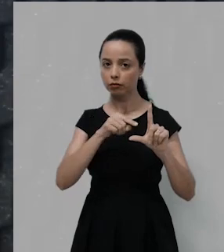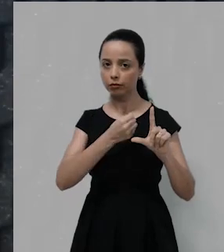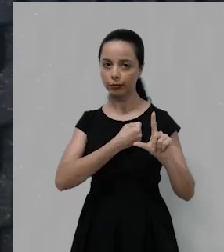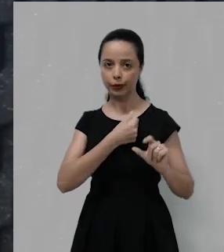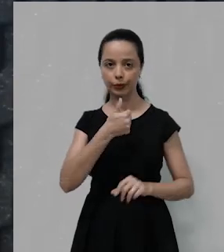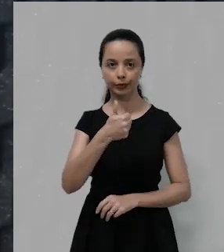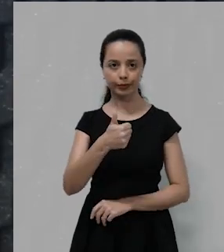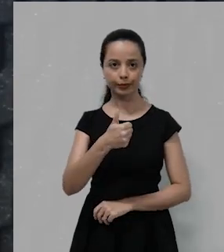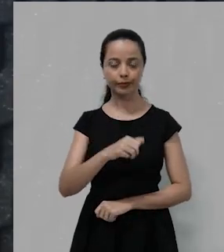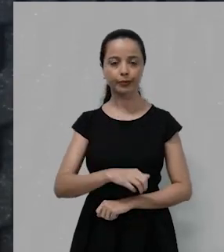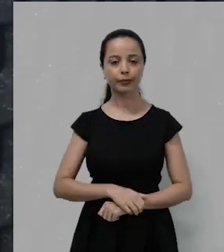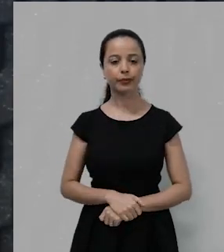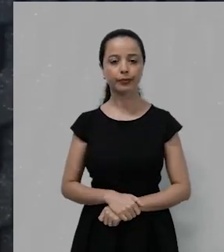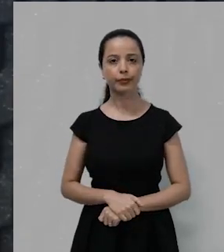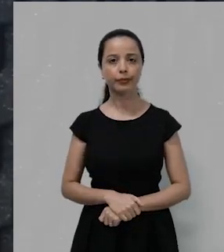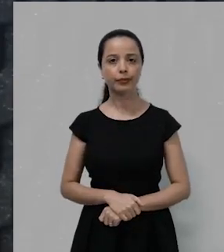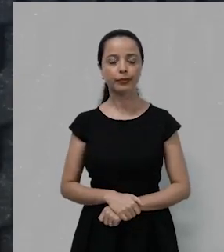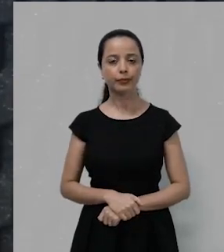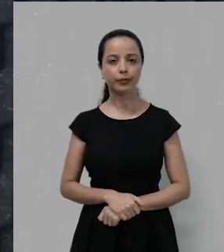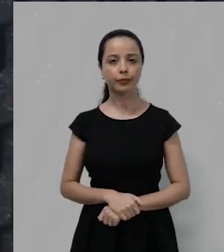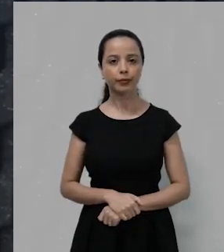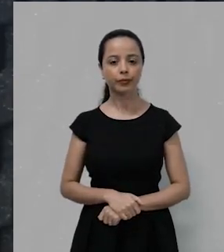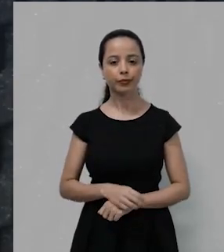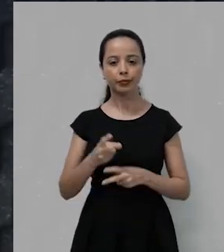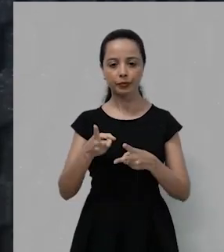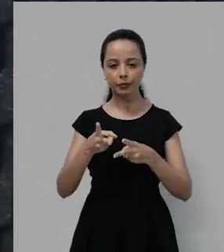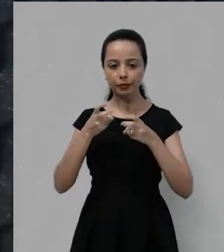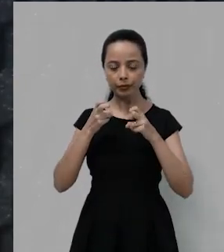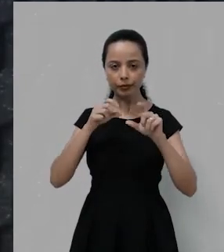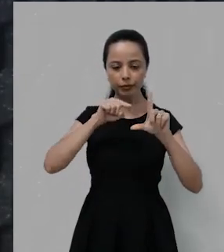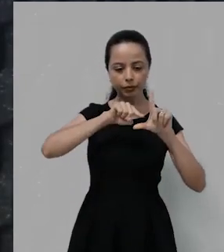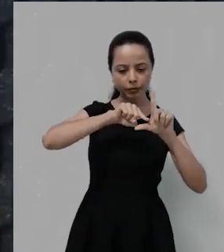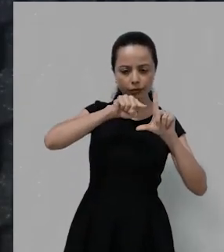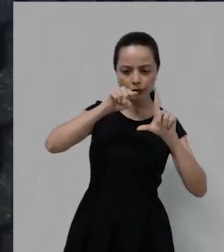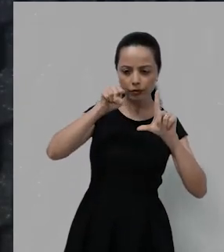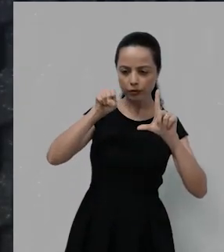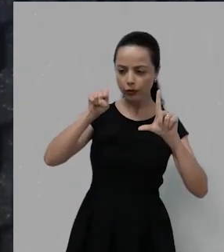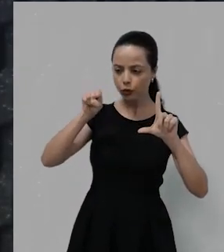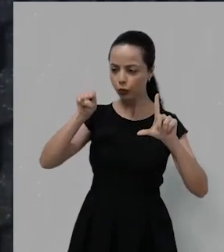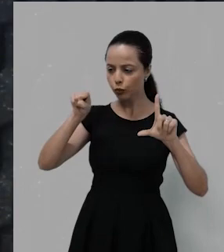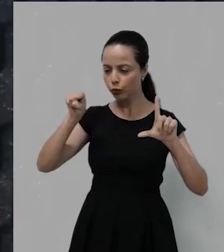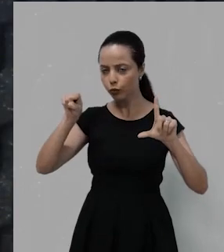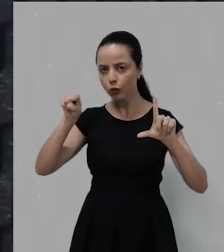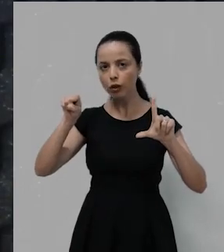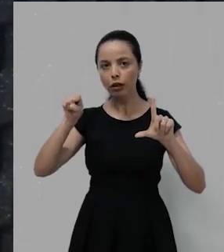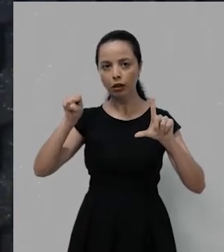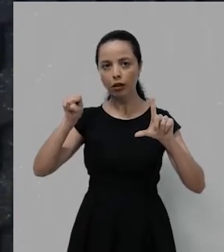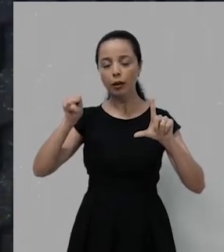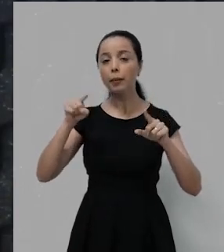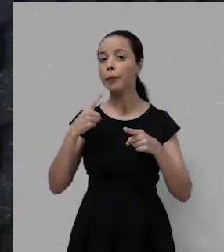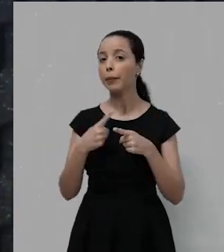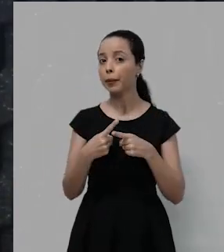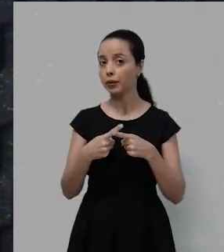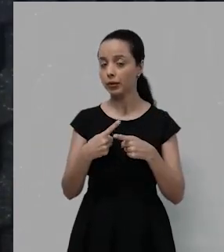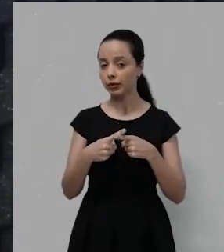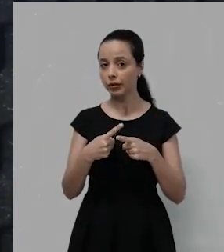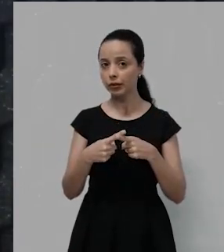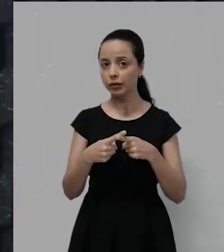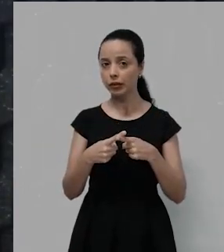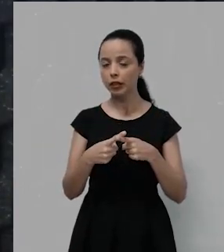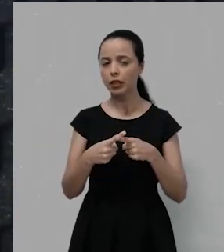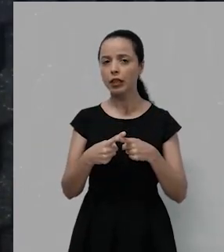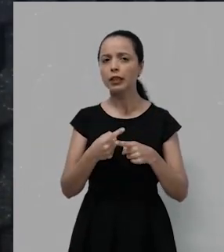Essa estabilização aqui do número de indivíduos ao longo do tempo, pessoal, se deve justamente à